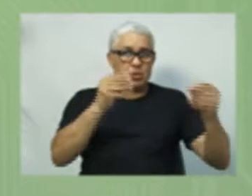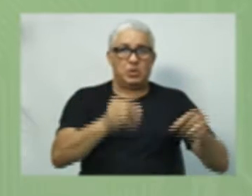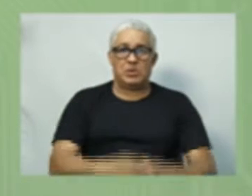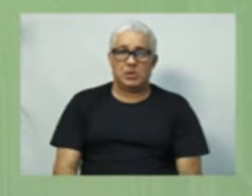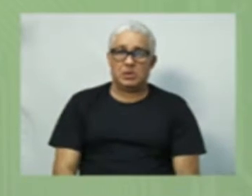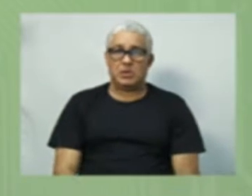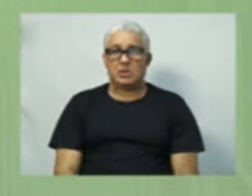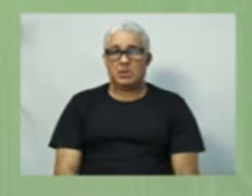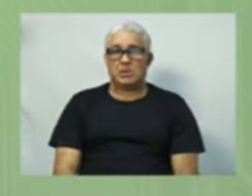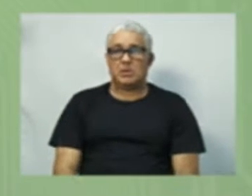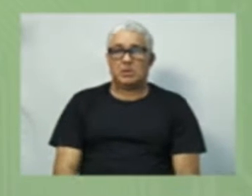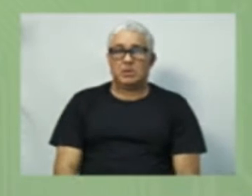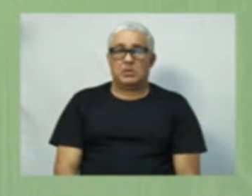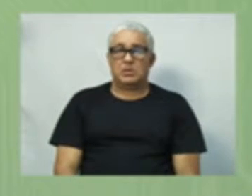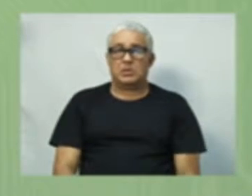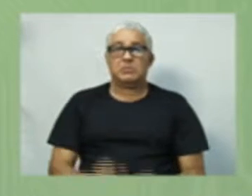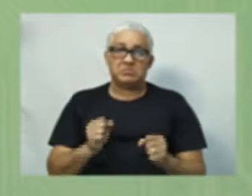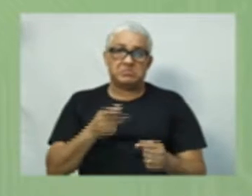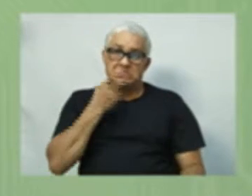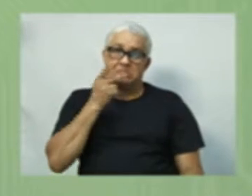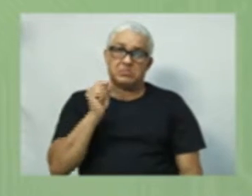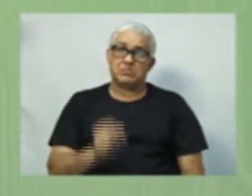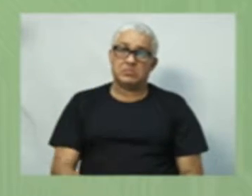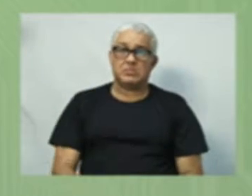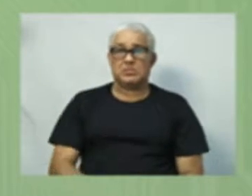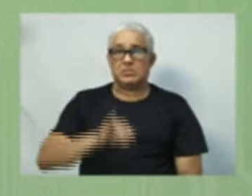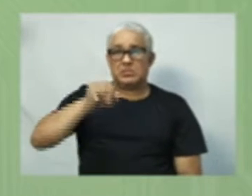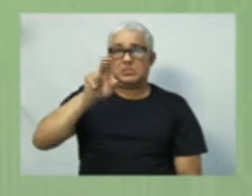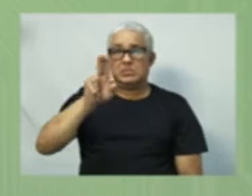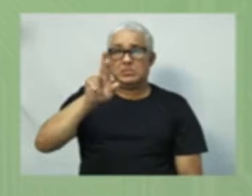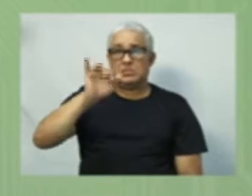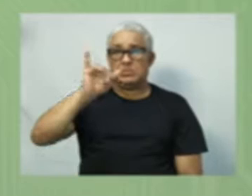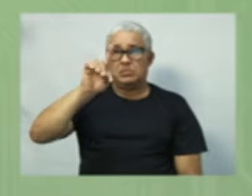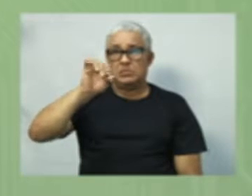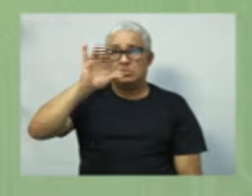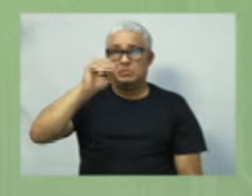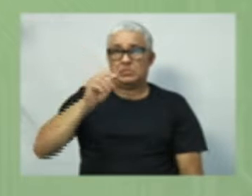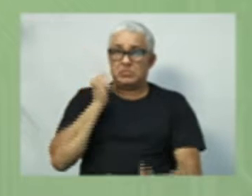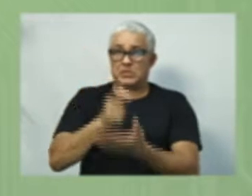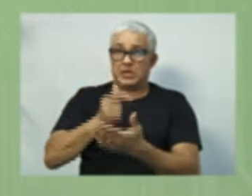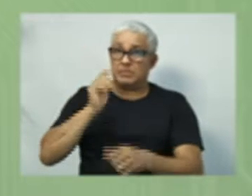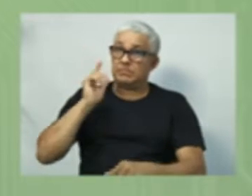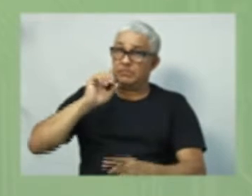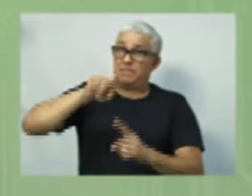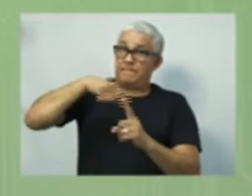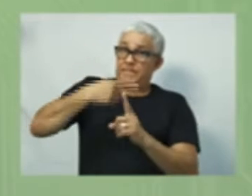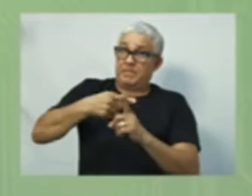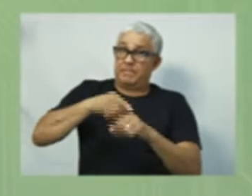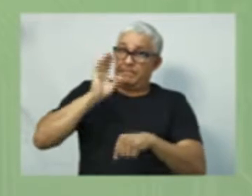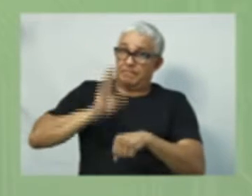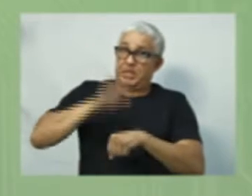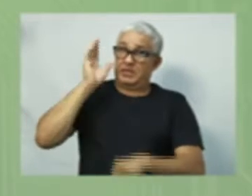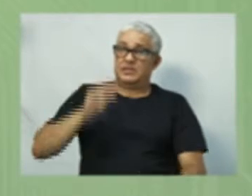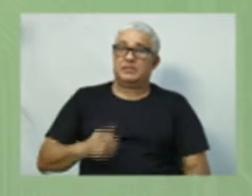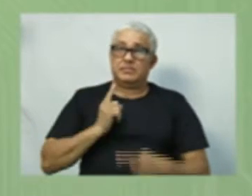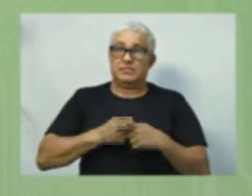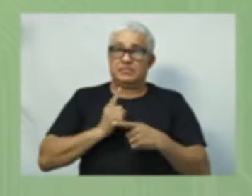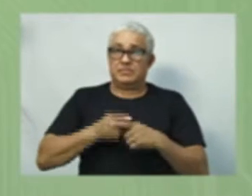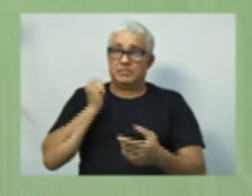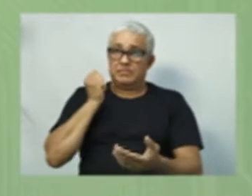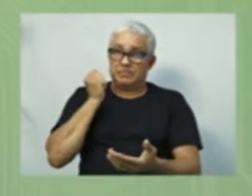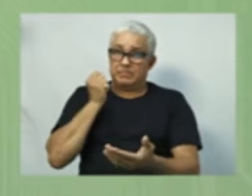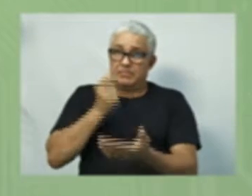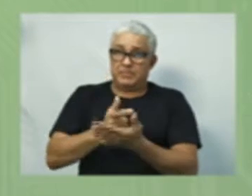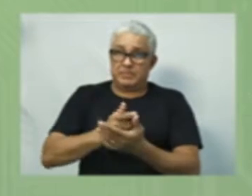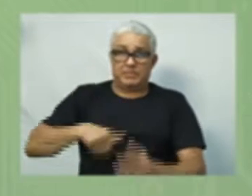Proporcionalmente, questão de valor absoluto, você poderia falar que o jurídico paga mais, porque ele acaba pagando maior valor.